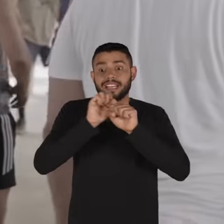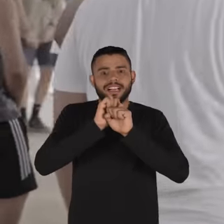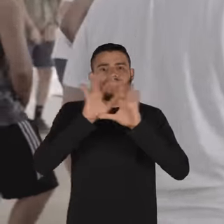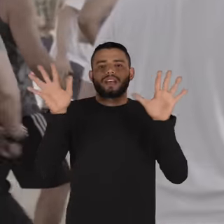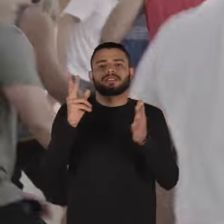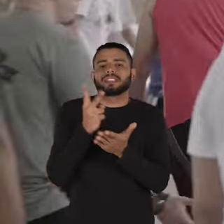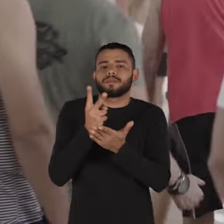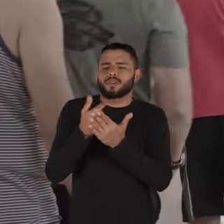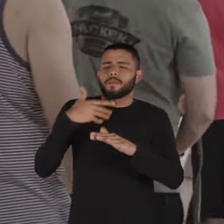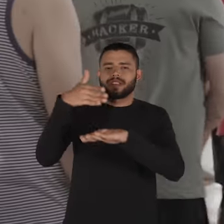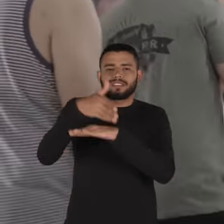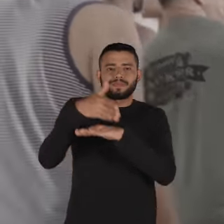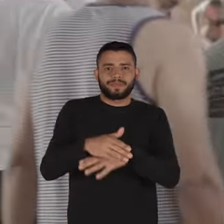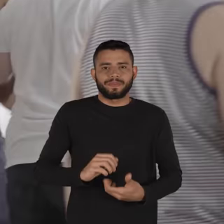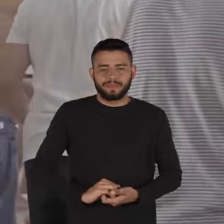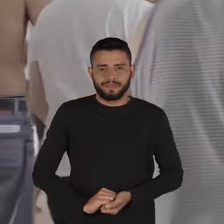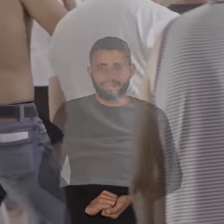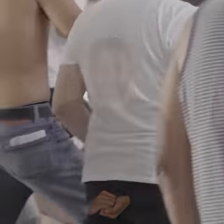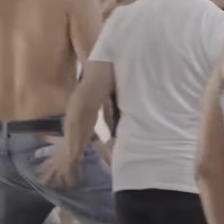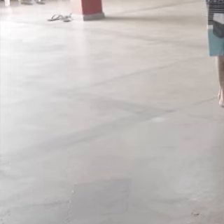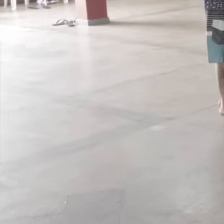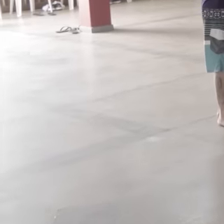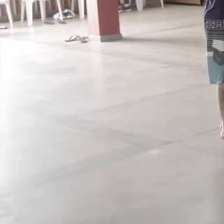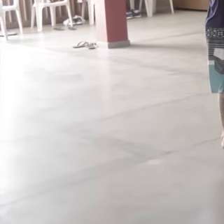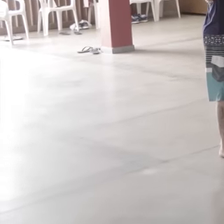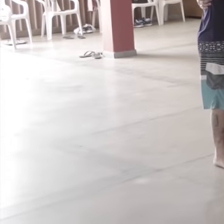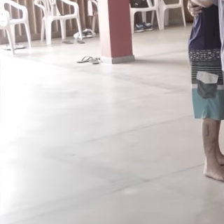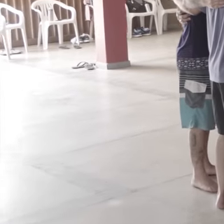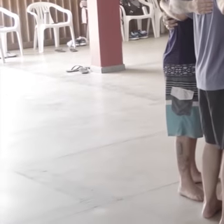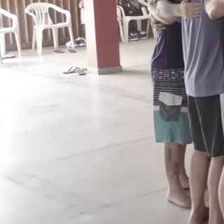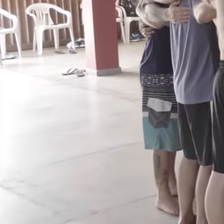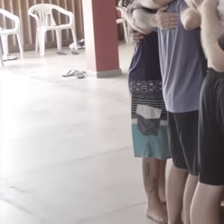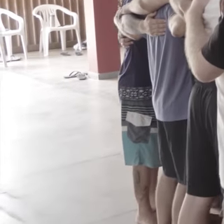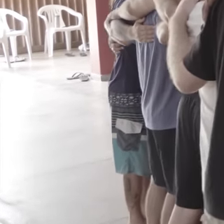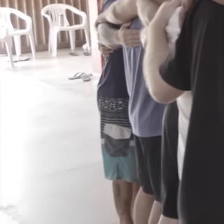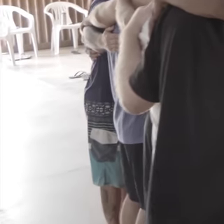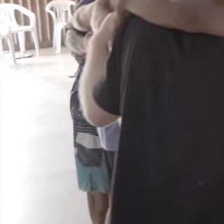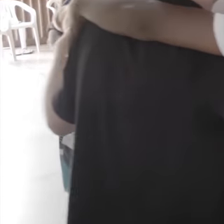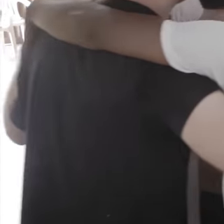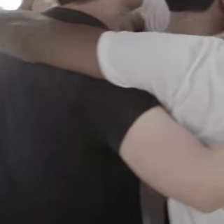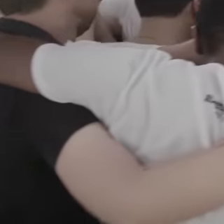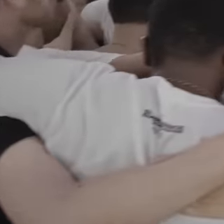nítido toda vez que eu participo. Um grande grupo de homens faz passos de dança em um amplo galpão. Em um abraço coletivo,